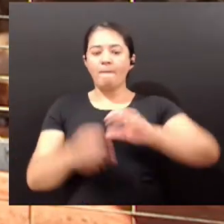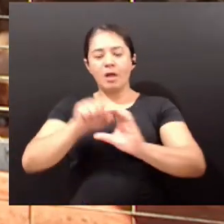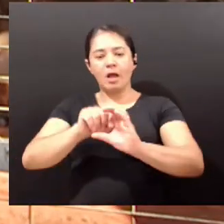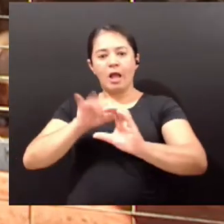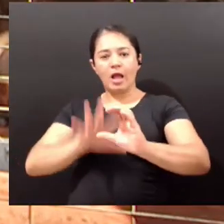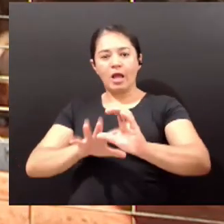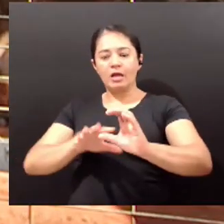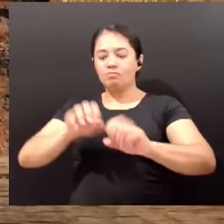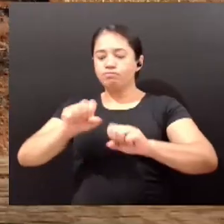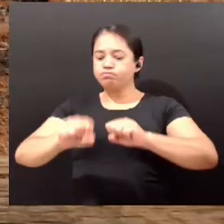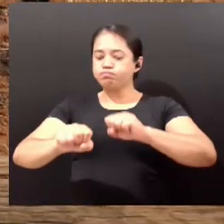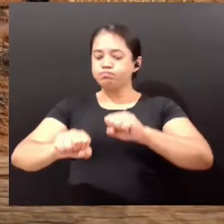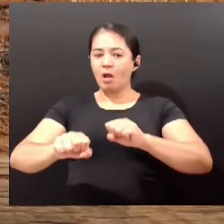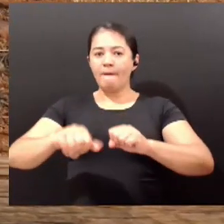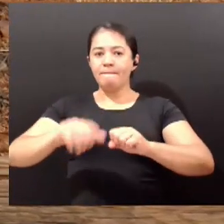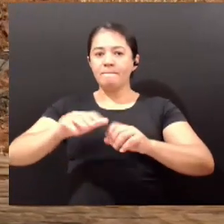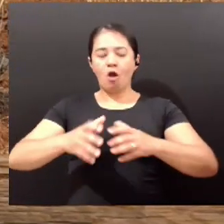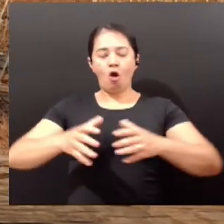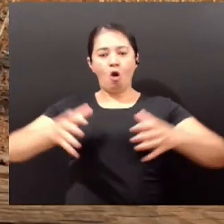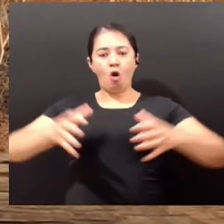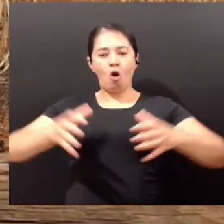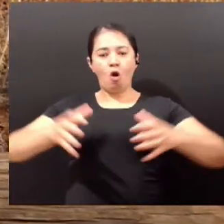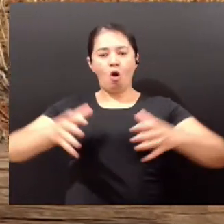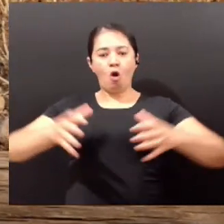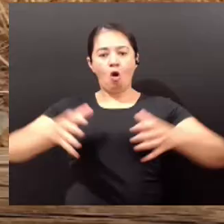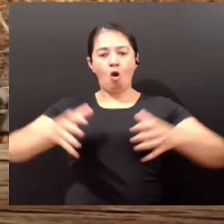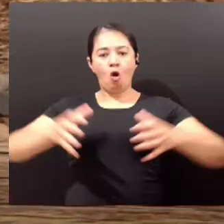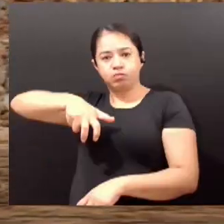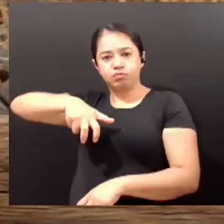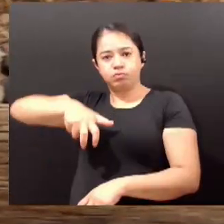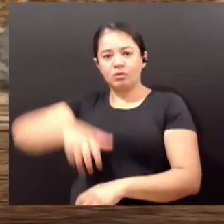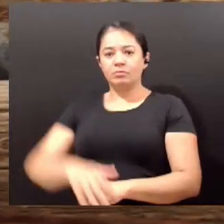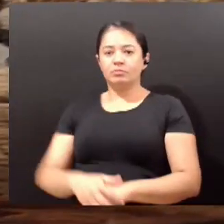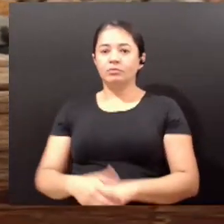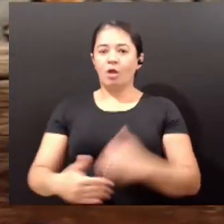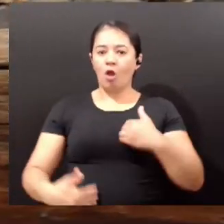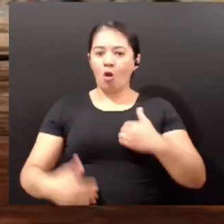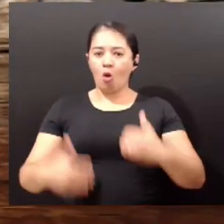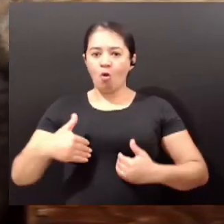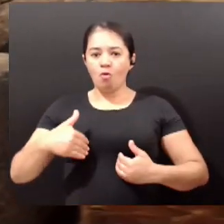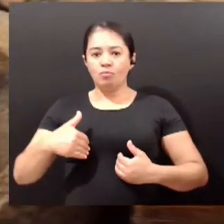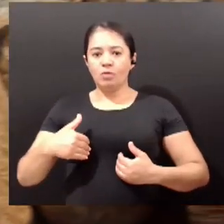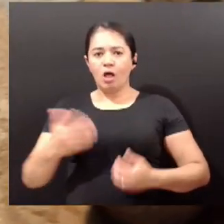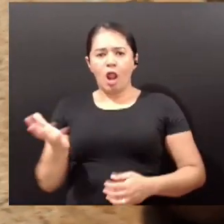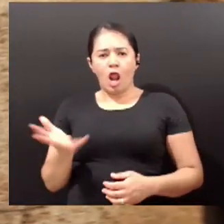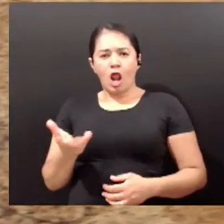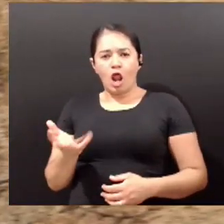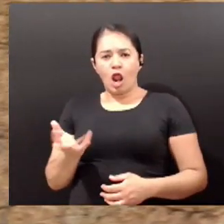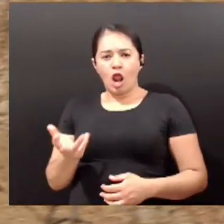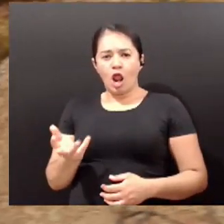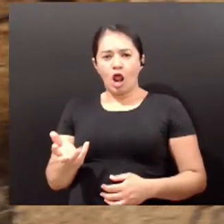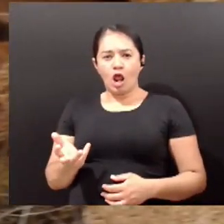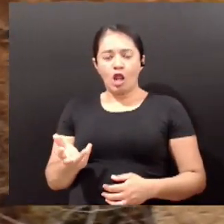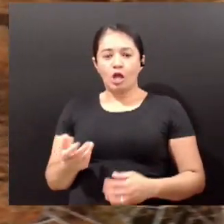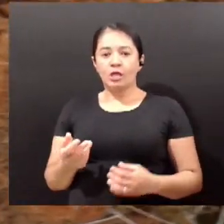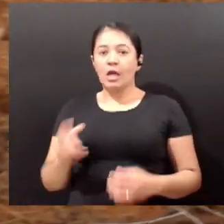mais longas, proporcional ao corpo. Bicho que tem uma aceleração extremamente